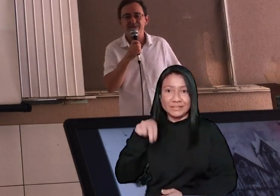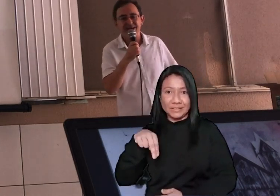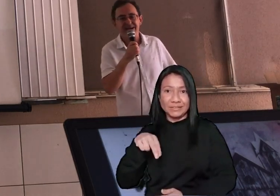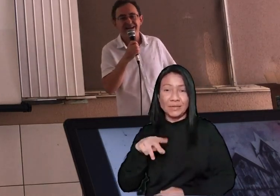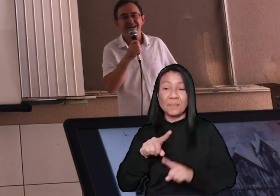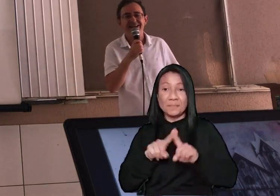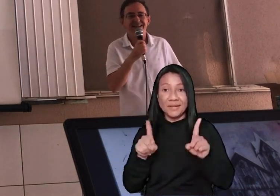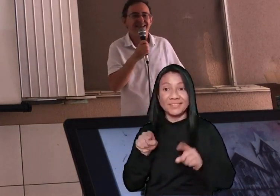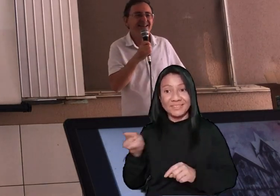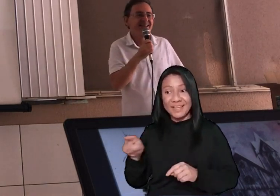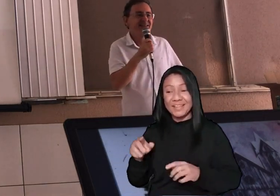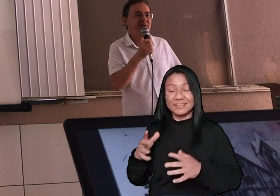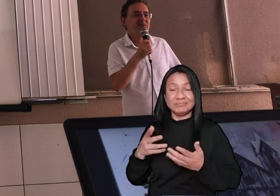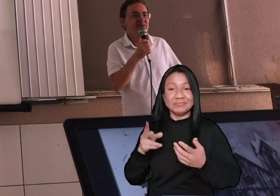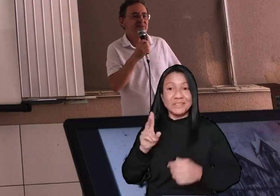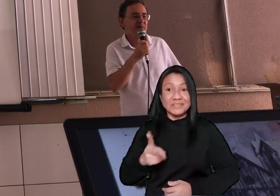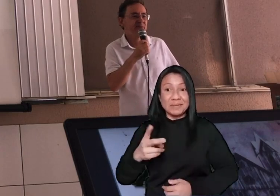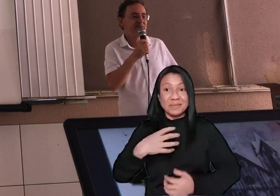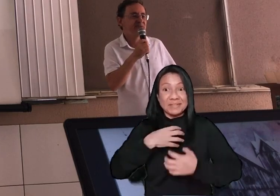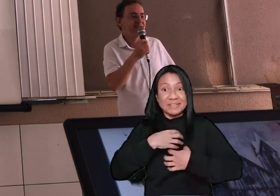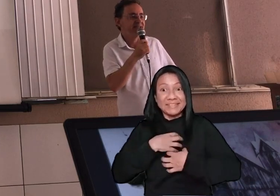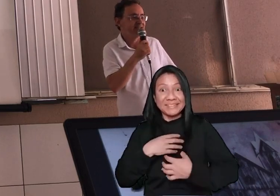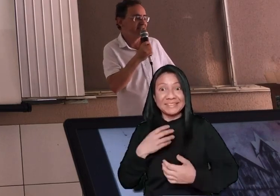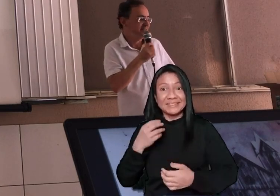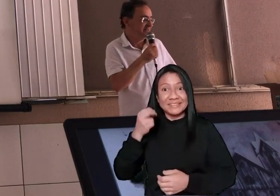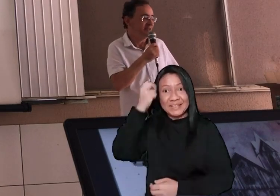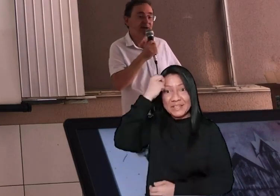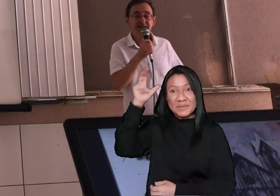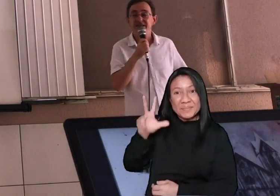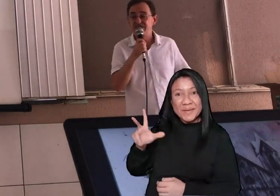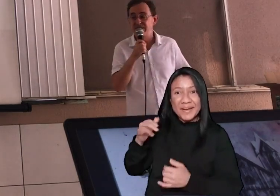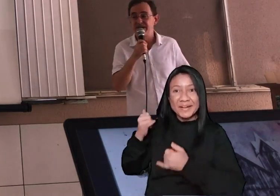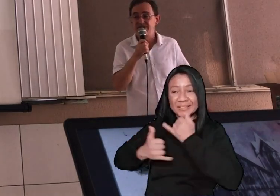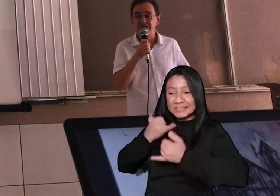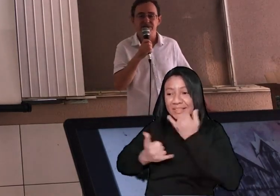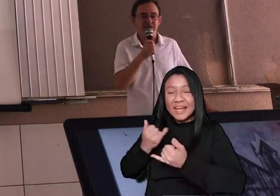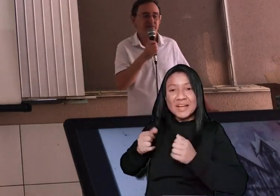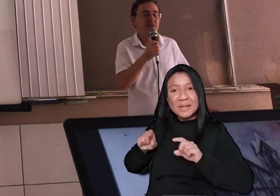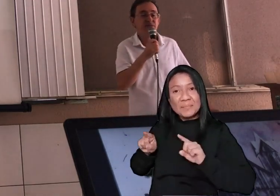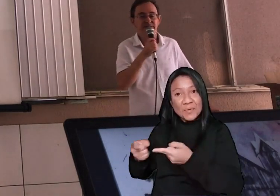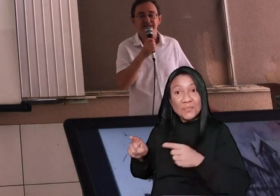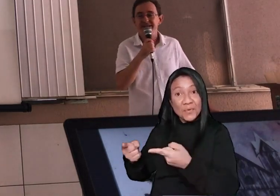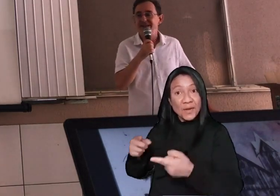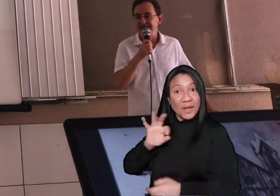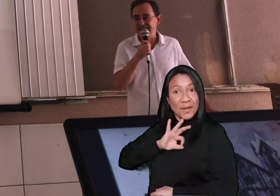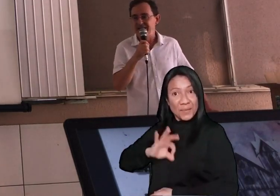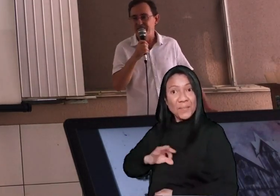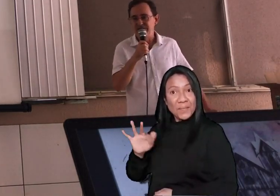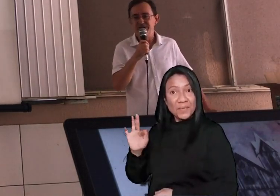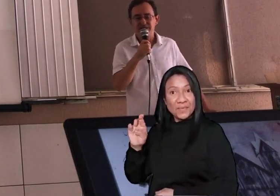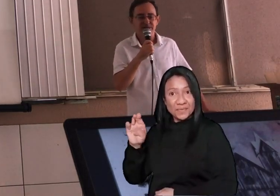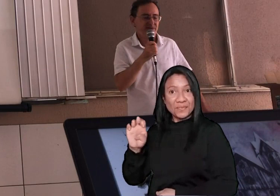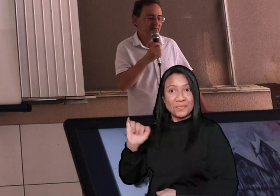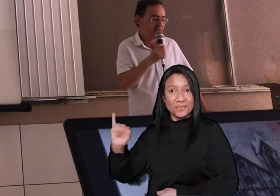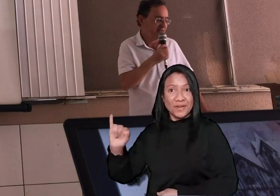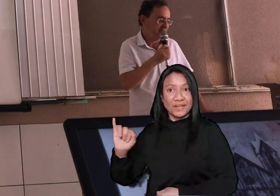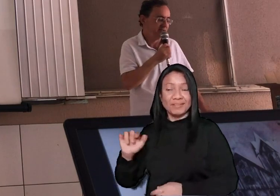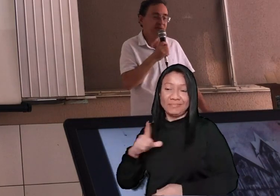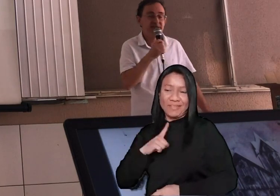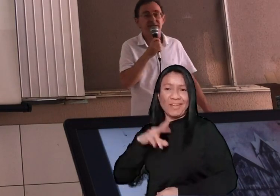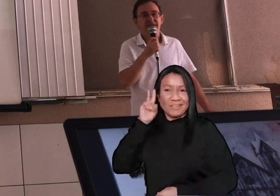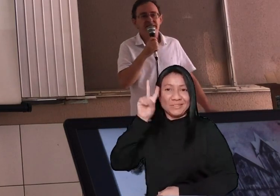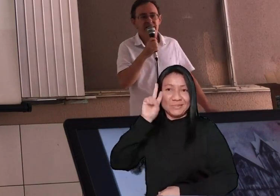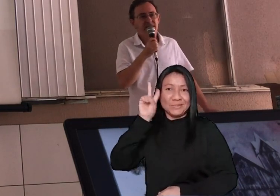cordinha, queria pegar. E o Hamilton Vandresi tem várias histórias no livro. Se vocês forem ler depois, vocês vão